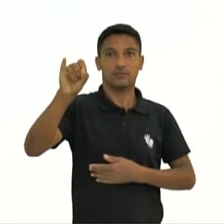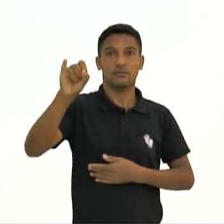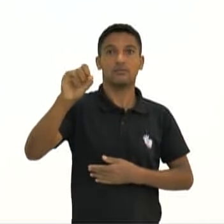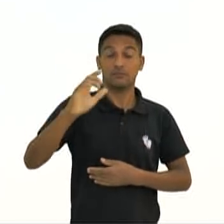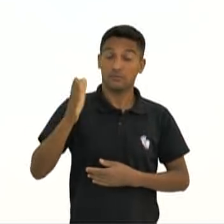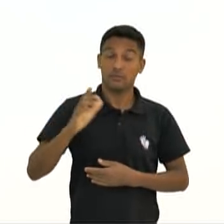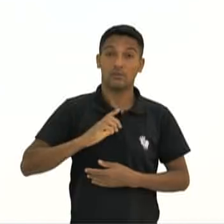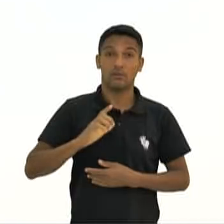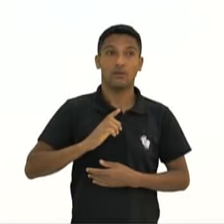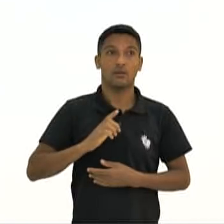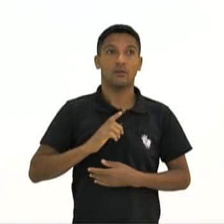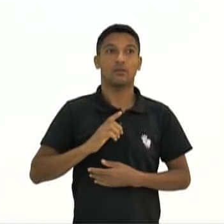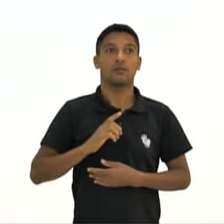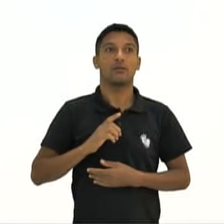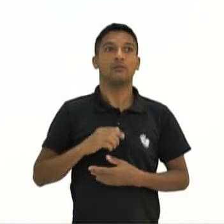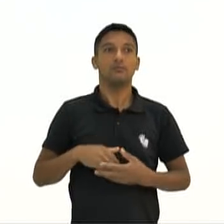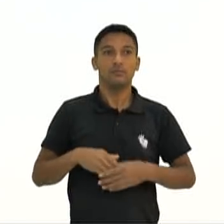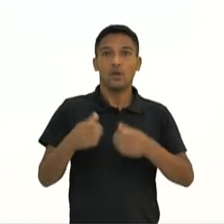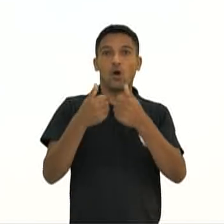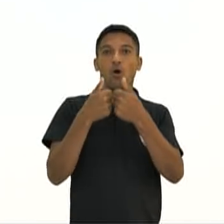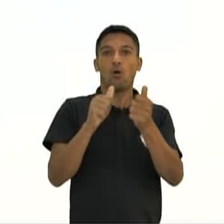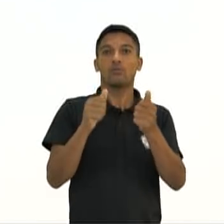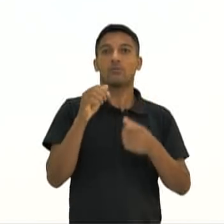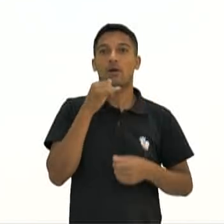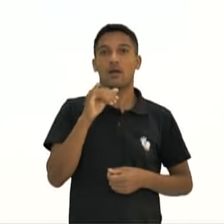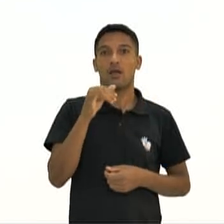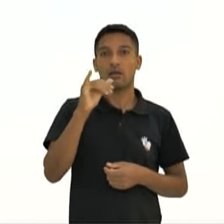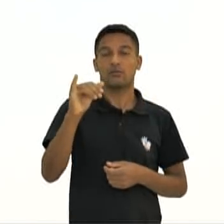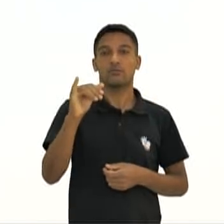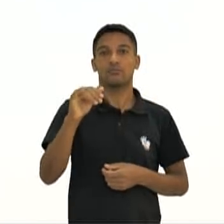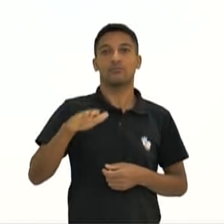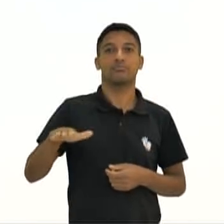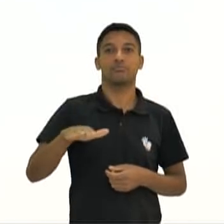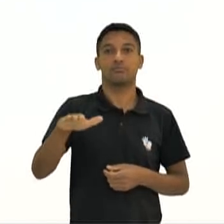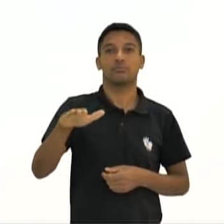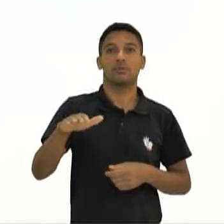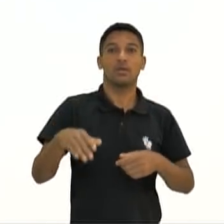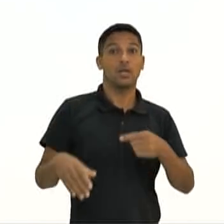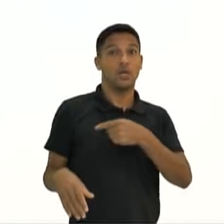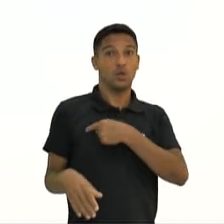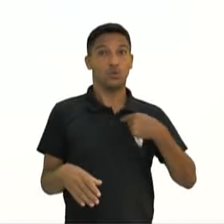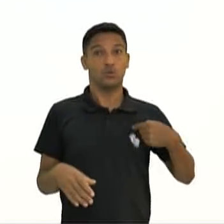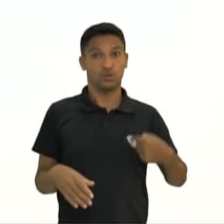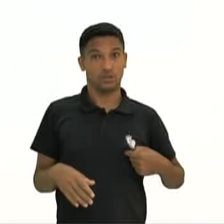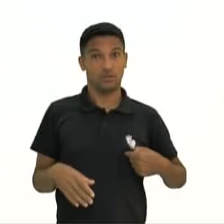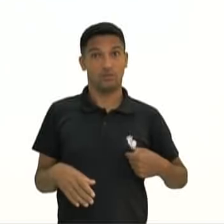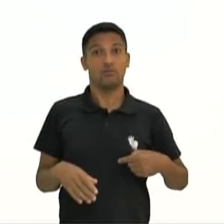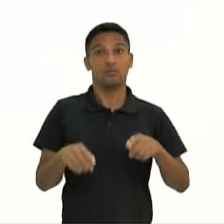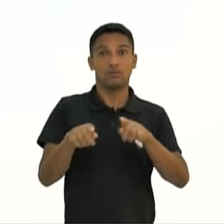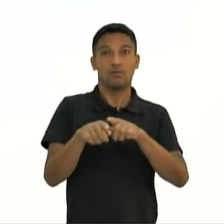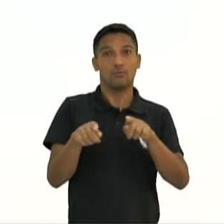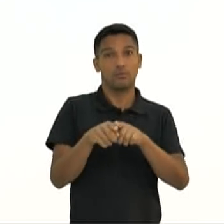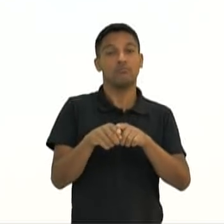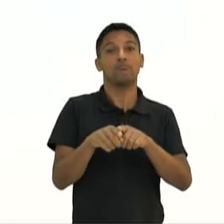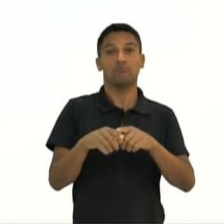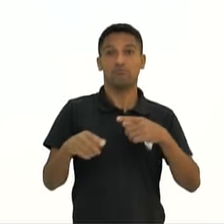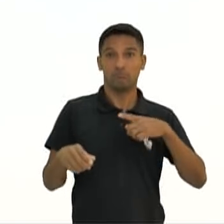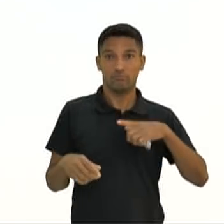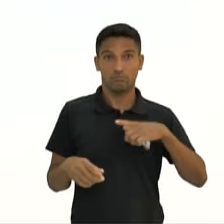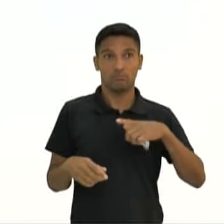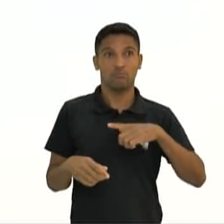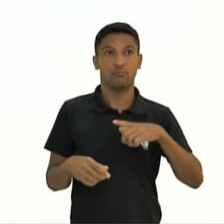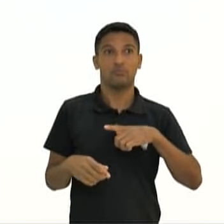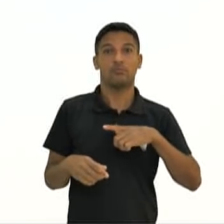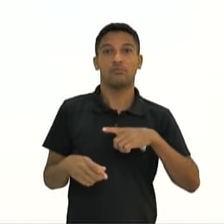que 2.000 ônibus elétricos circulem dentro da região chilena. No Uruguai, nós temos uma recarga